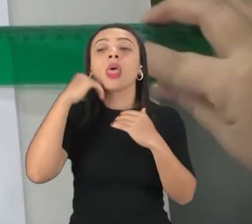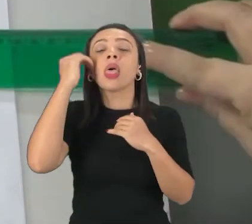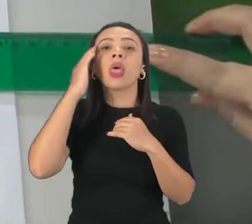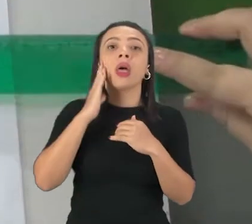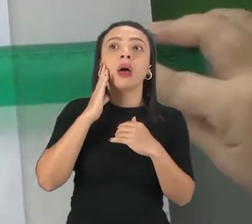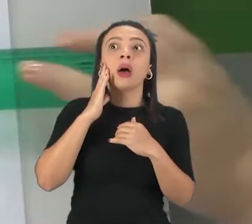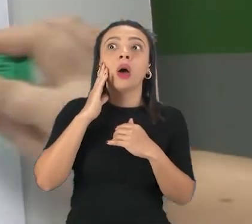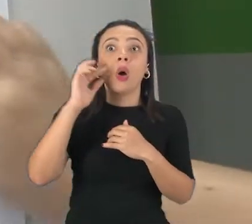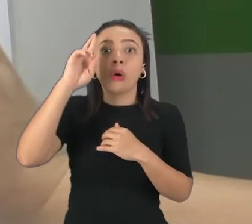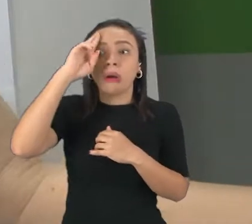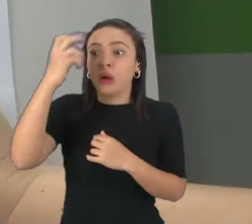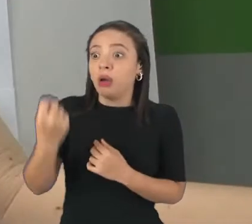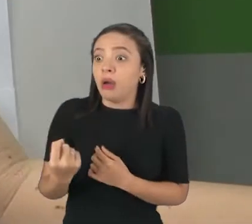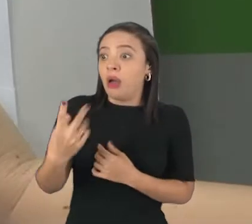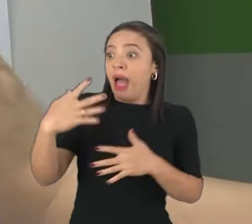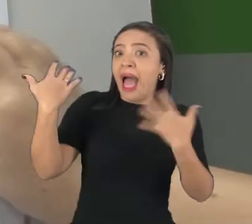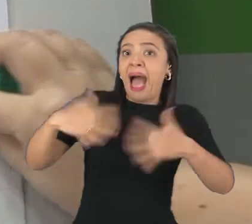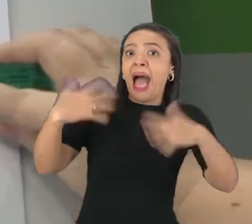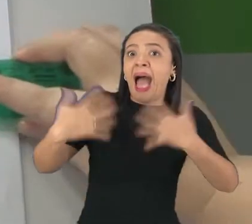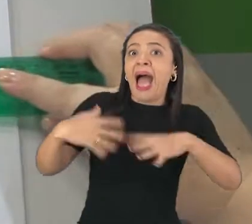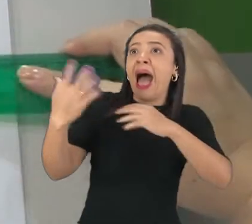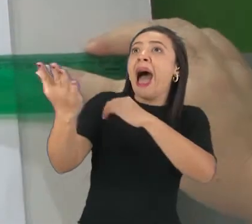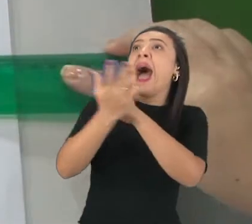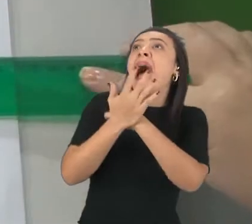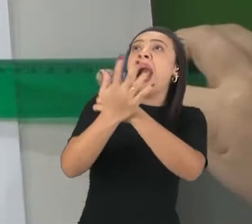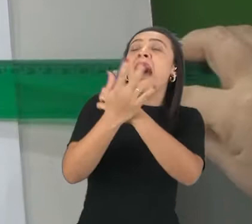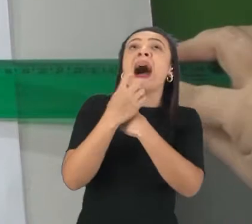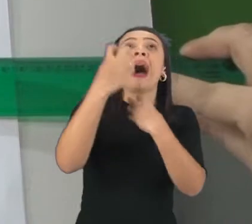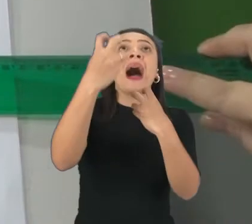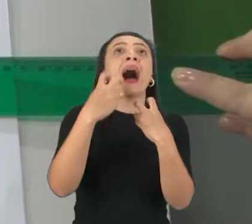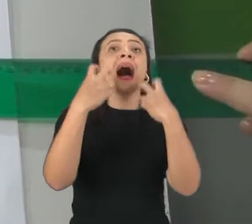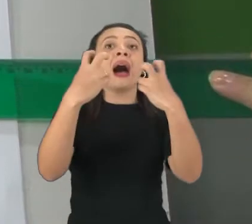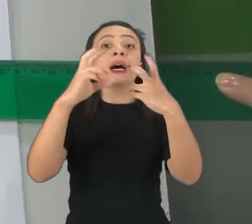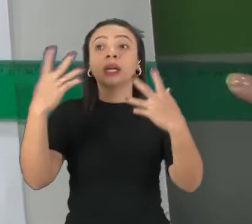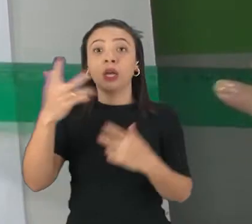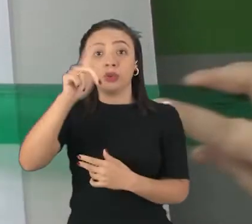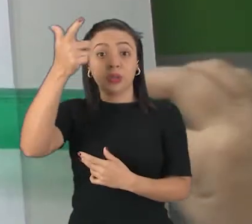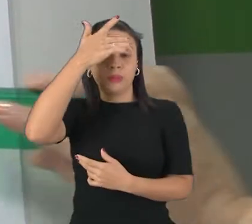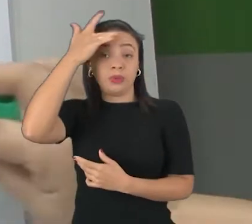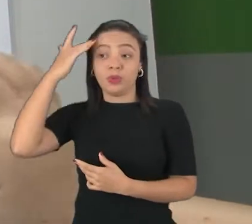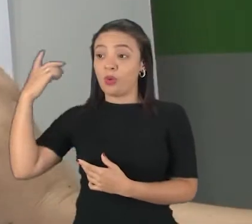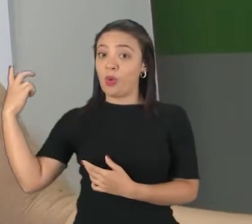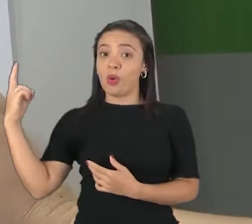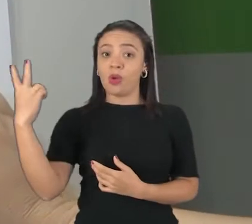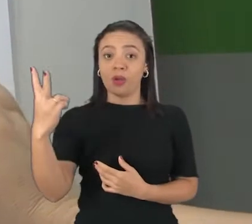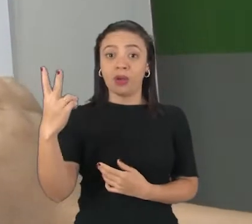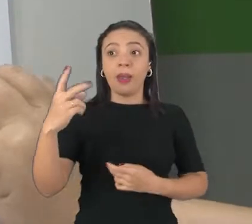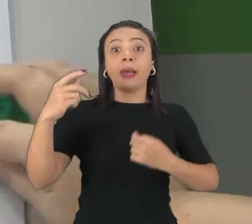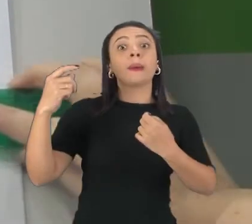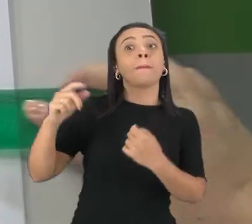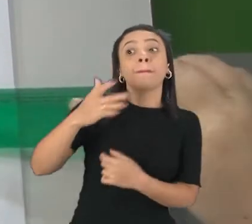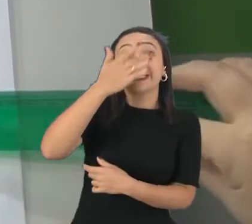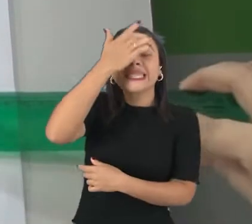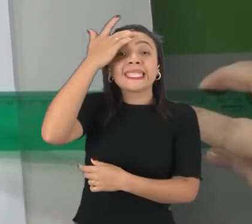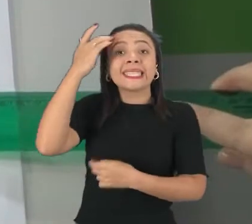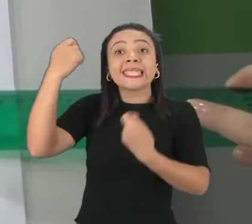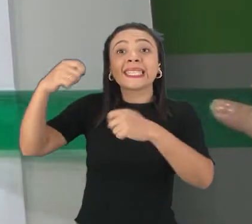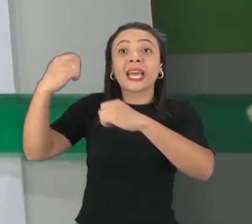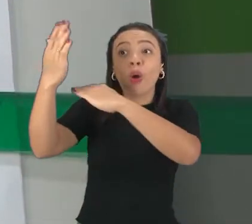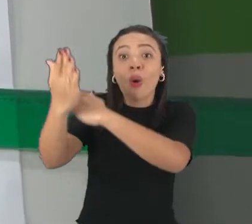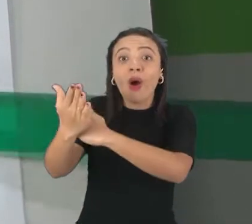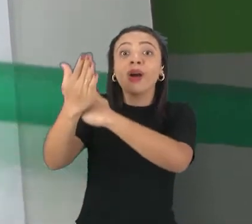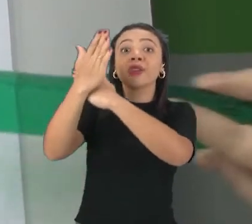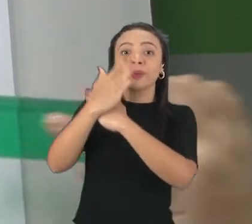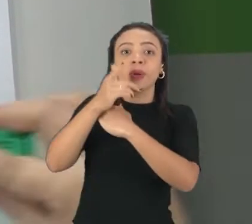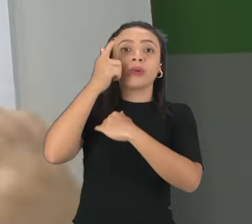língua. Espantado, o dono começou a gritar e os criados acudiram que, a poder de muito trabalho, tornaram